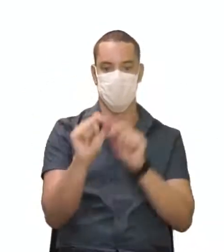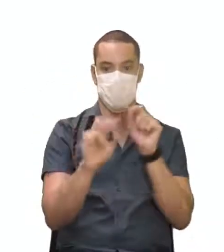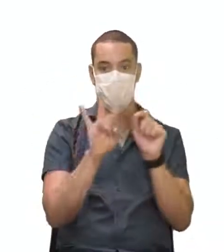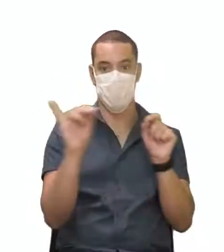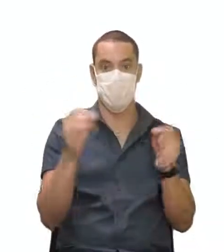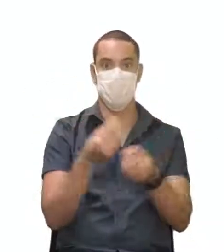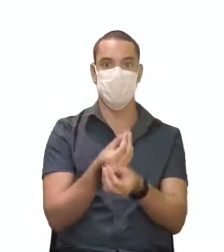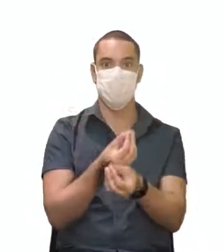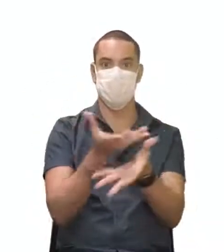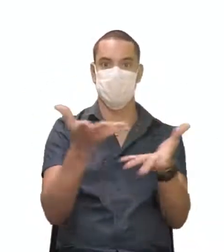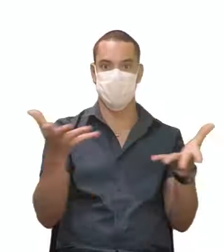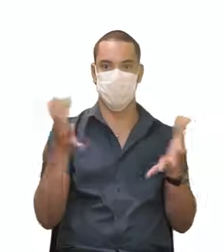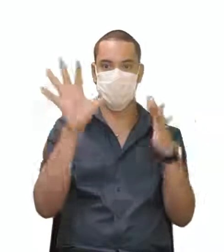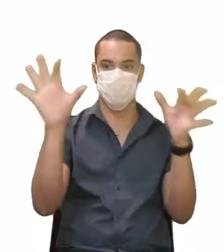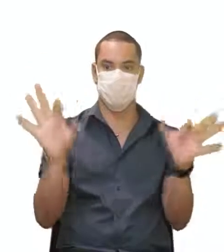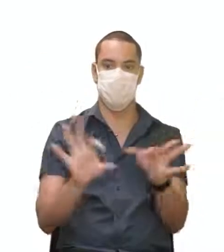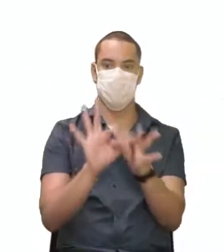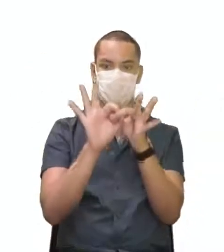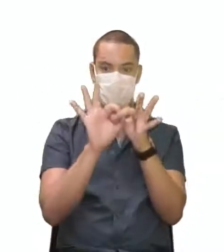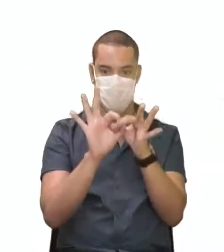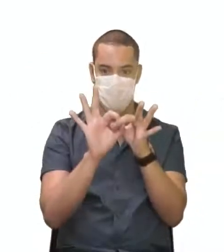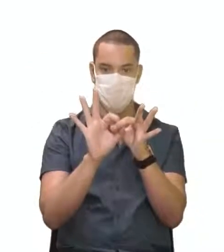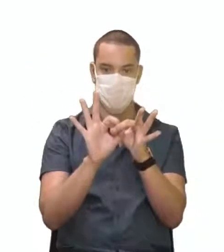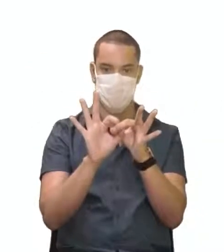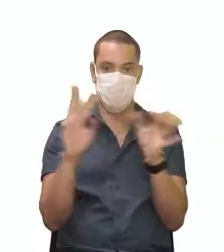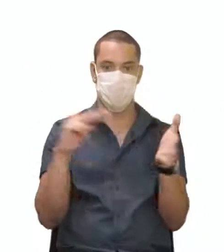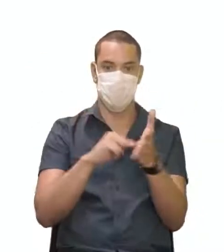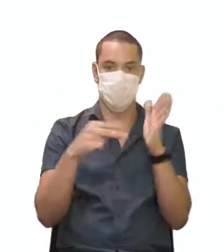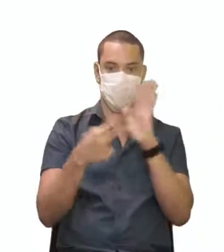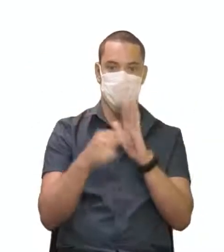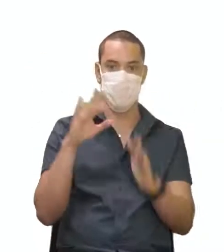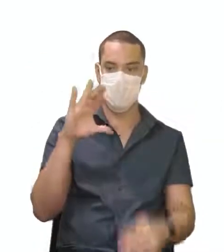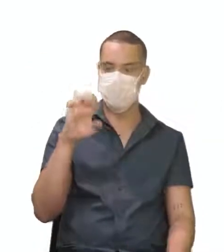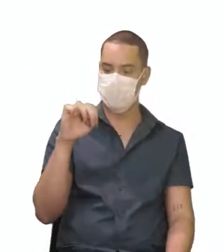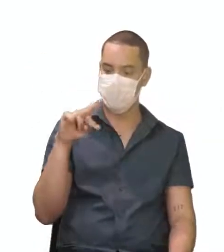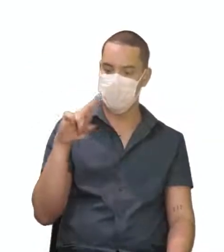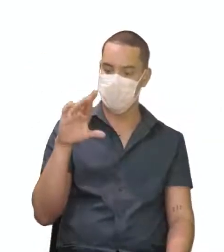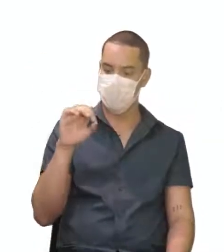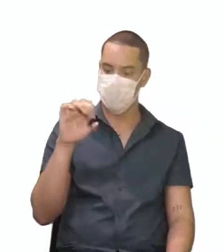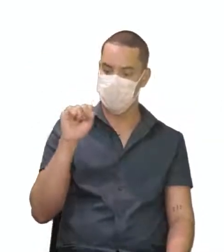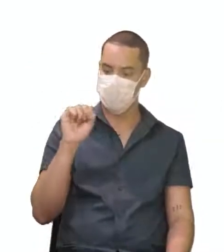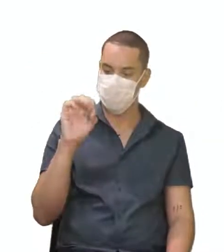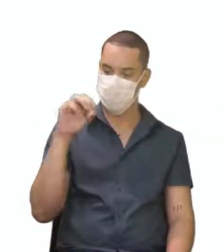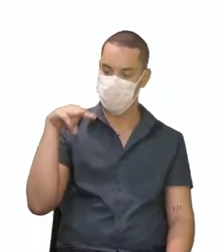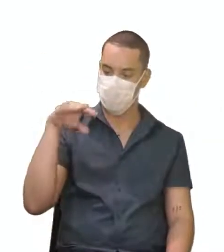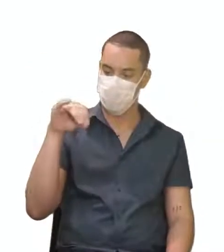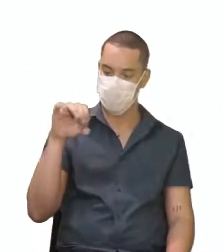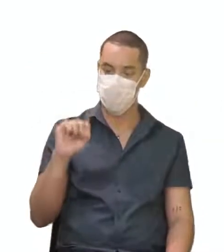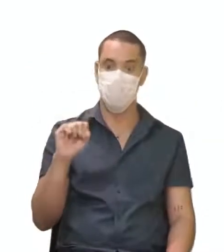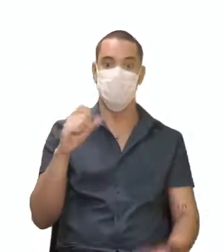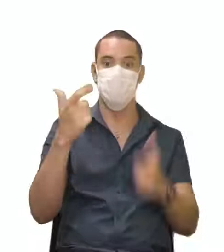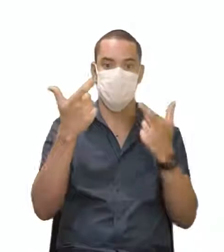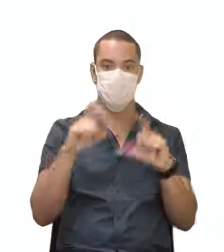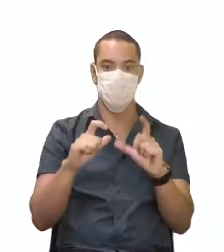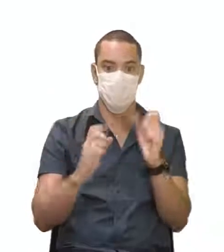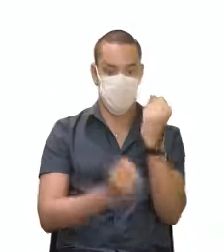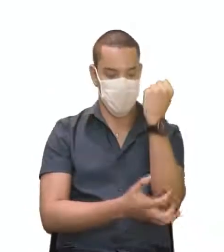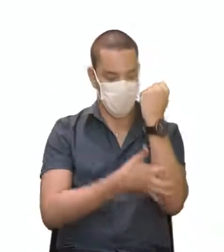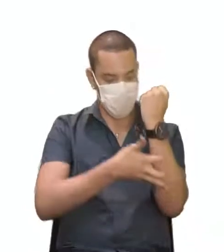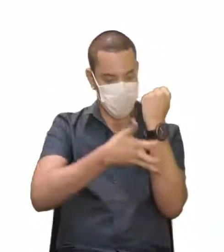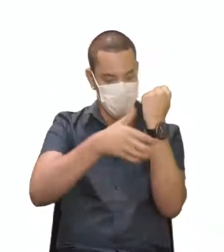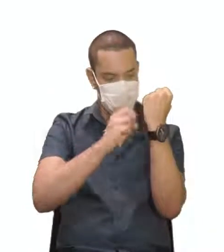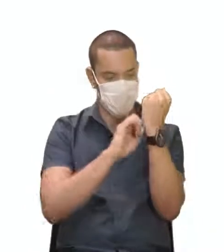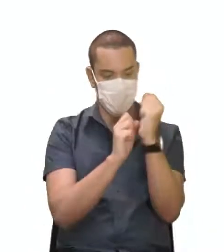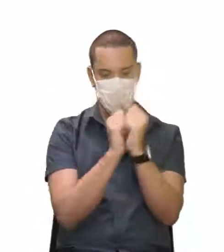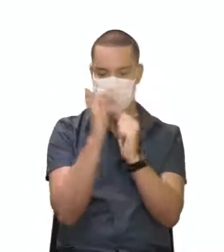vai permitir ligar-se. Essa região é chamada de centrossomo, onde essas fibras vão ser formadas e